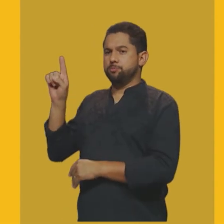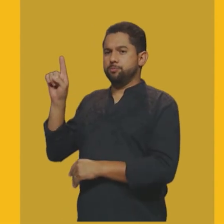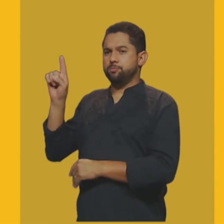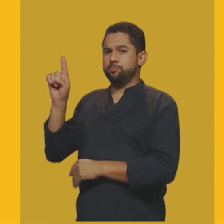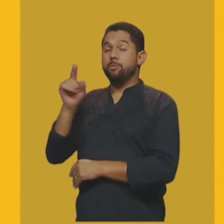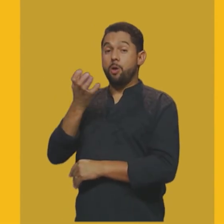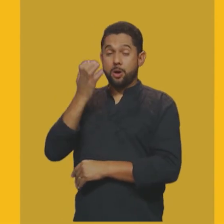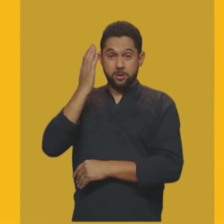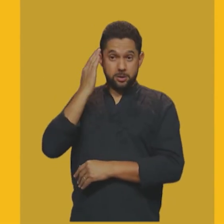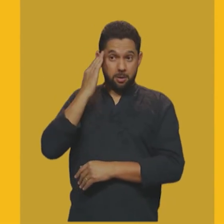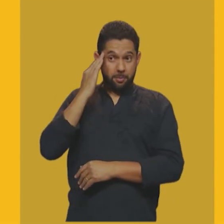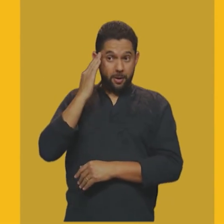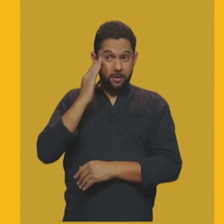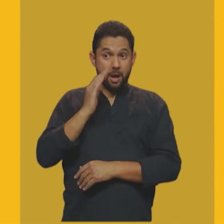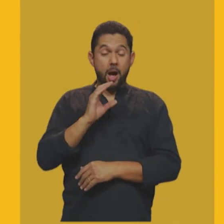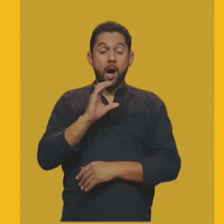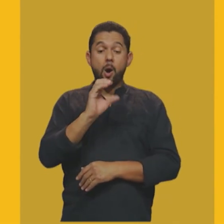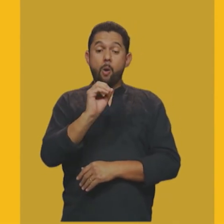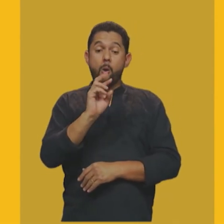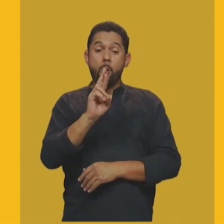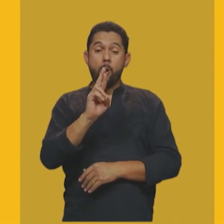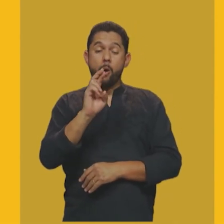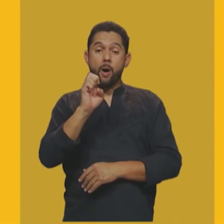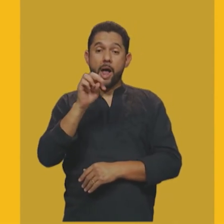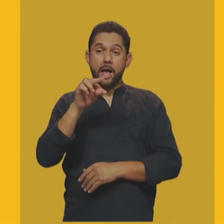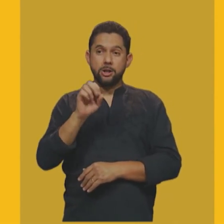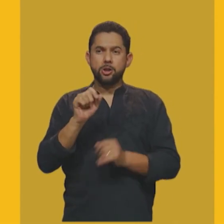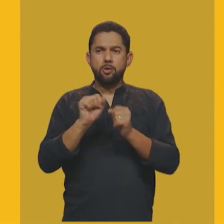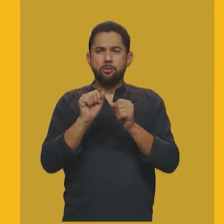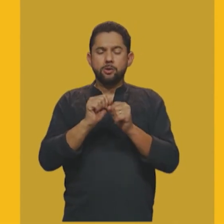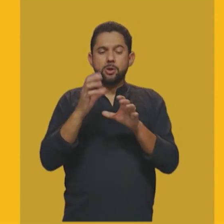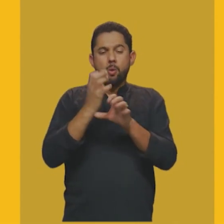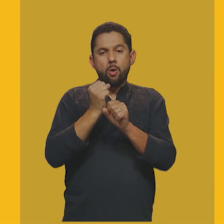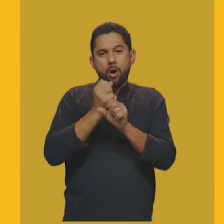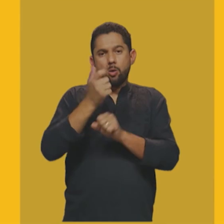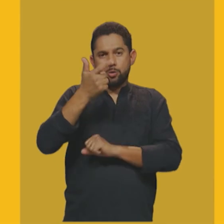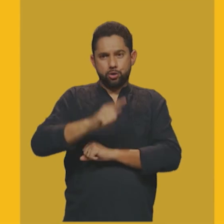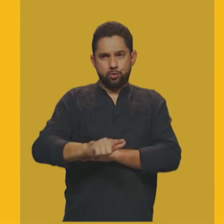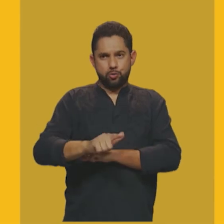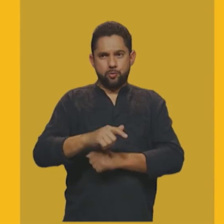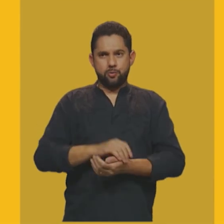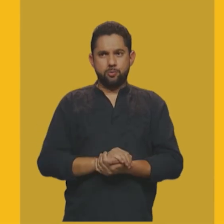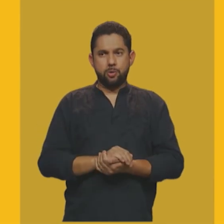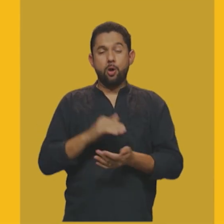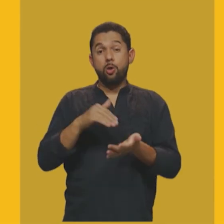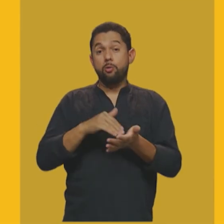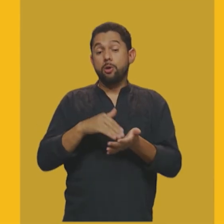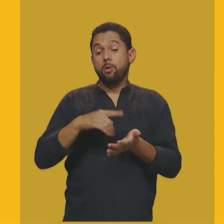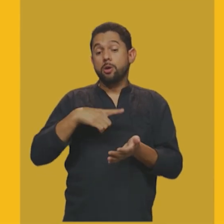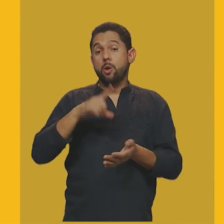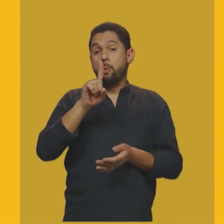o R vai para o outro lado multiplicando, então vai ficar 4 sobre 4, que vai dar 1 ampere.